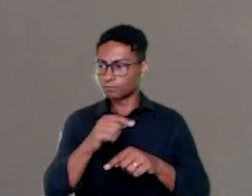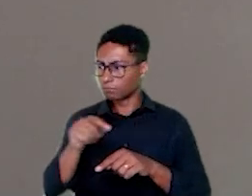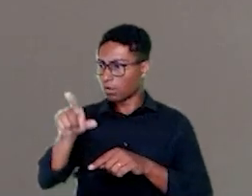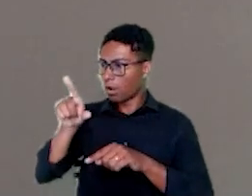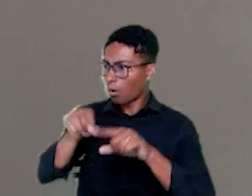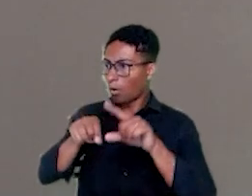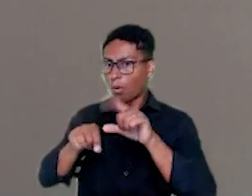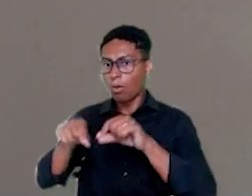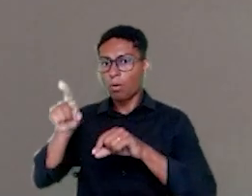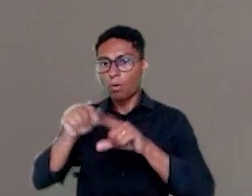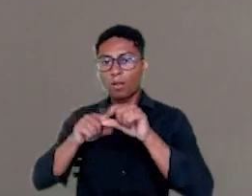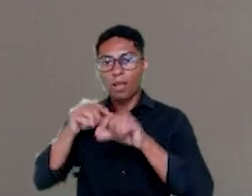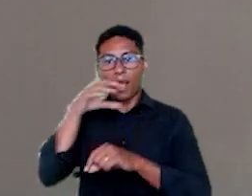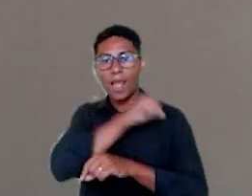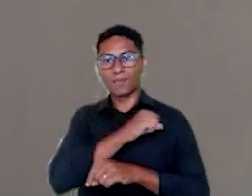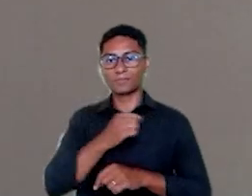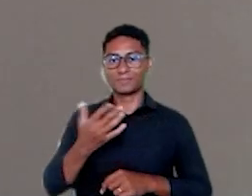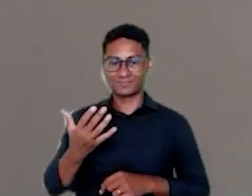escolhas.